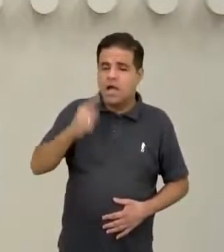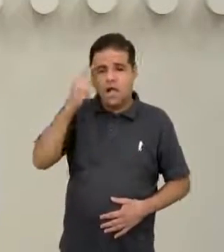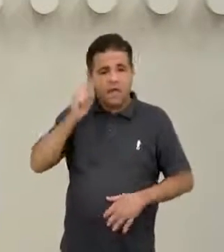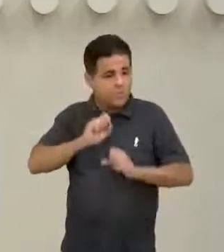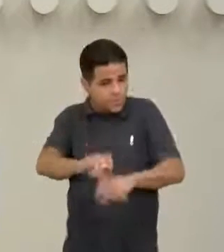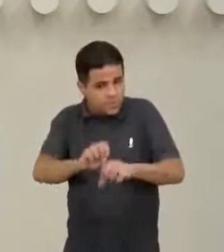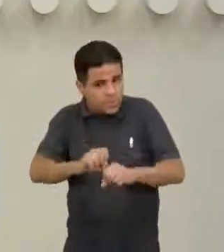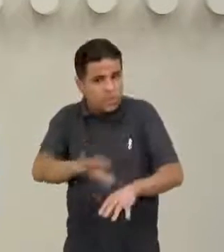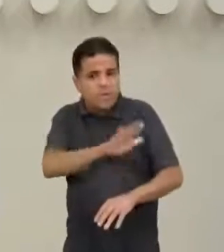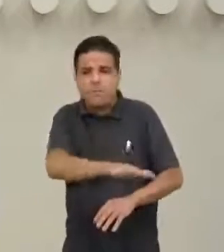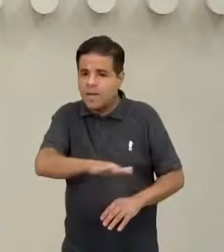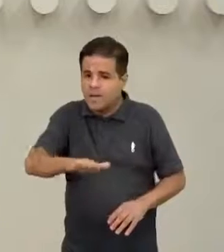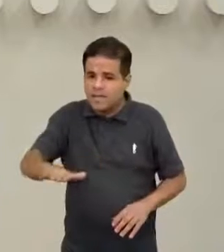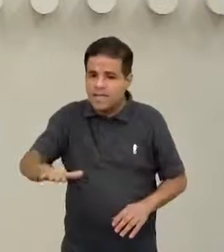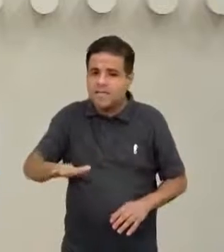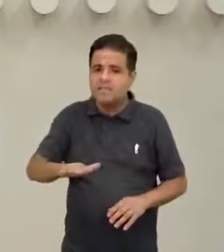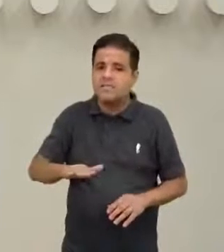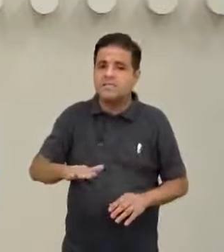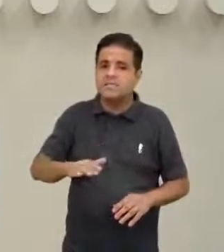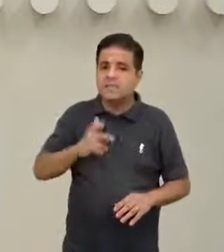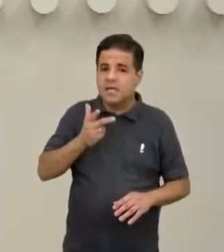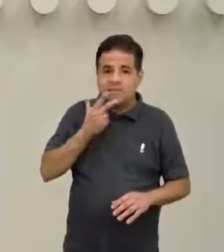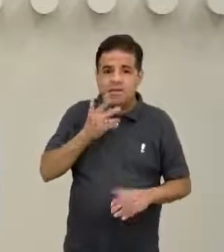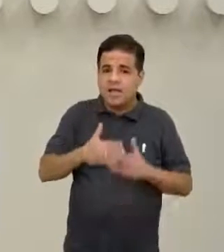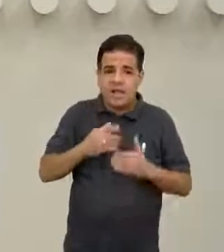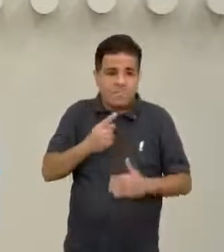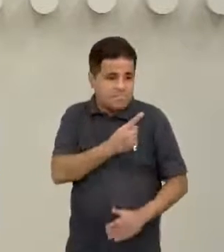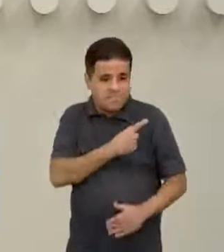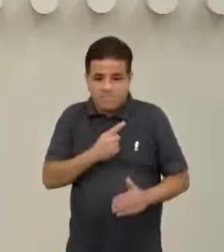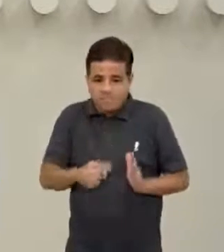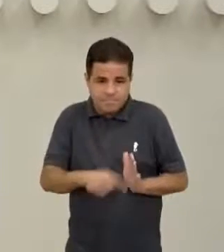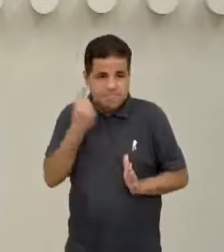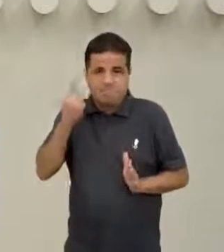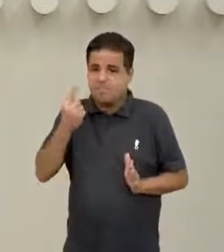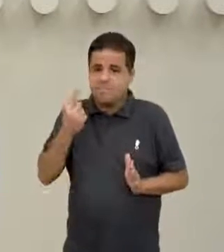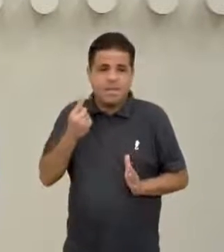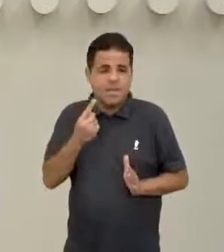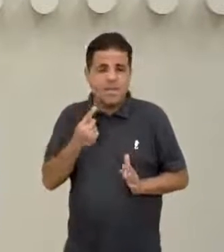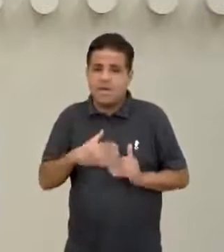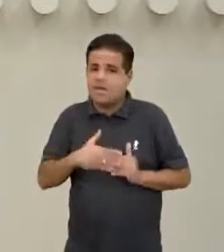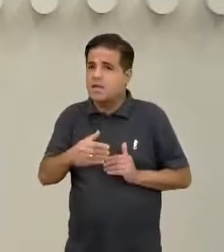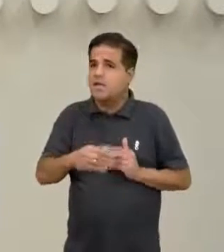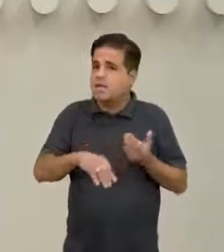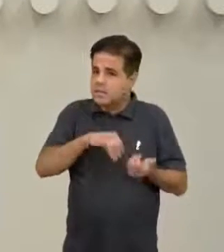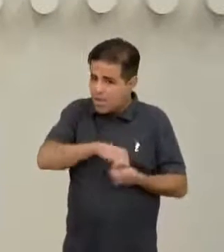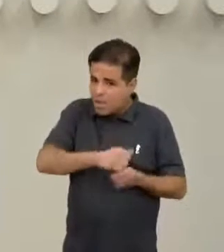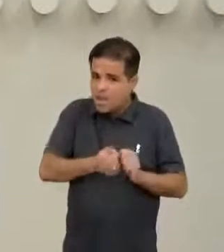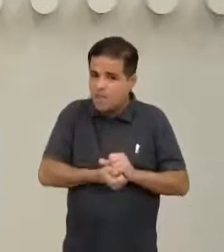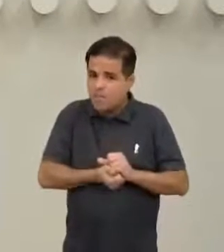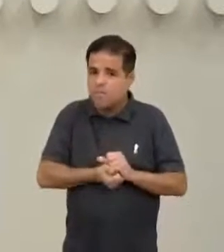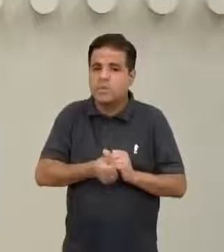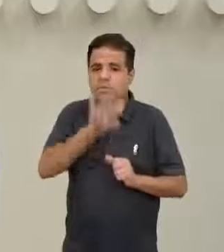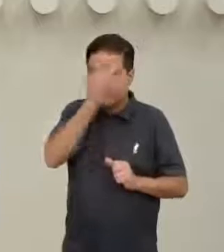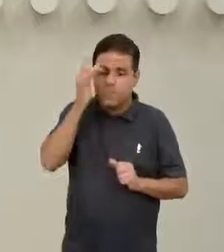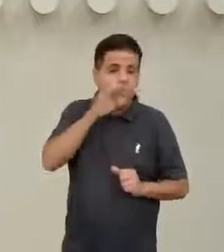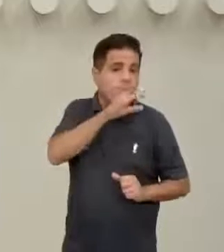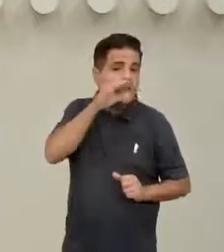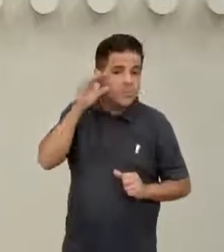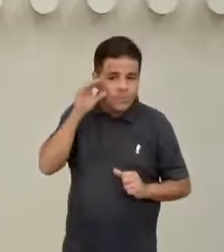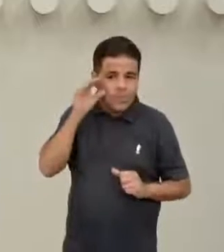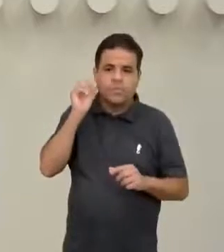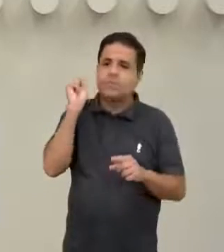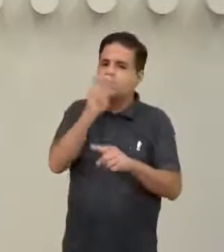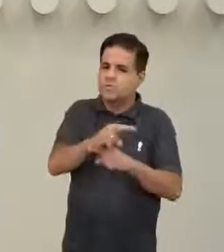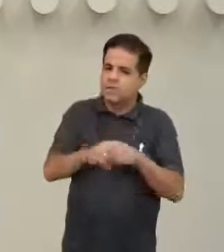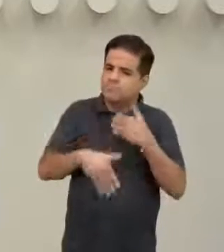educa uma criança, no momento da primeira infância, a gente está moldando o adulto que ele vai ser o resto da